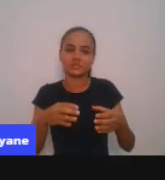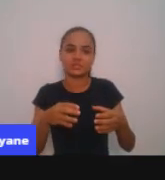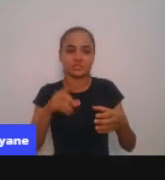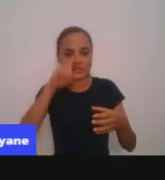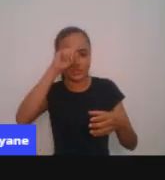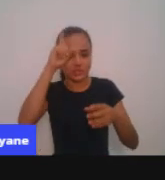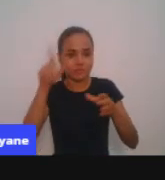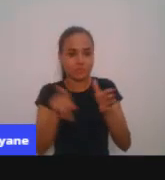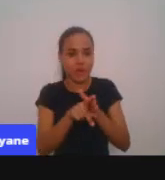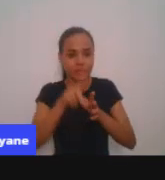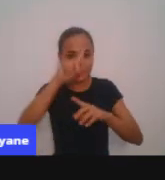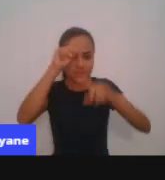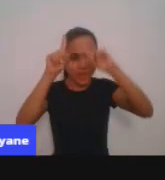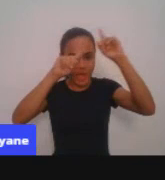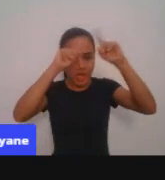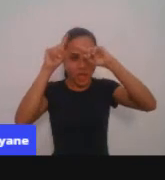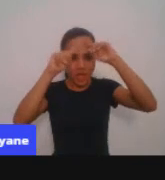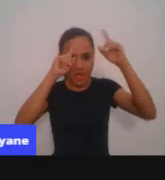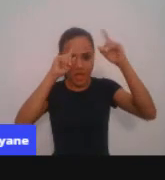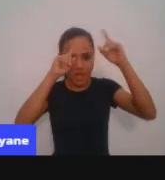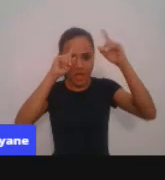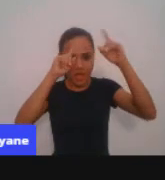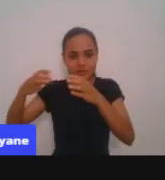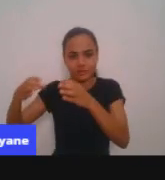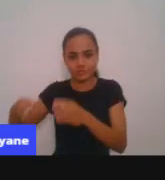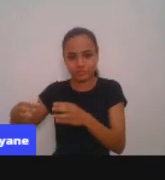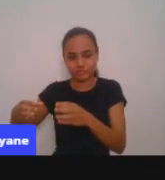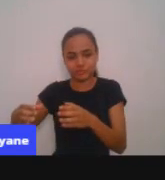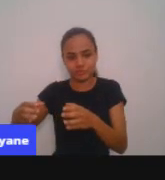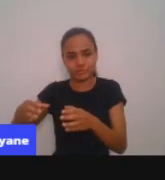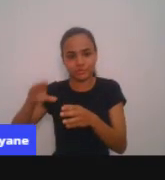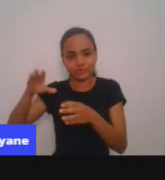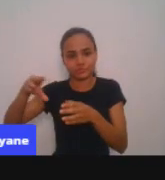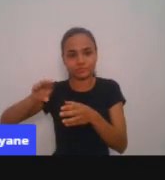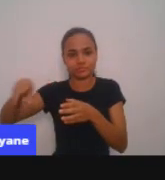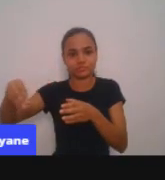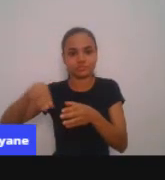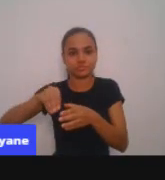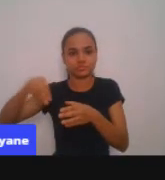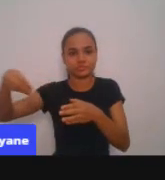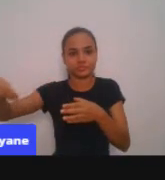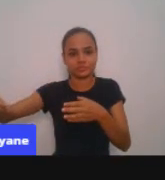fala, e de novo eu vou dizer para vocês, não tem nada, eu escolhi